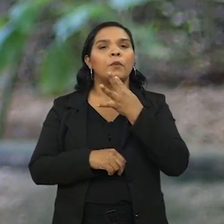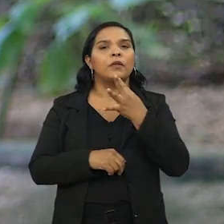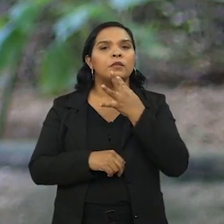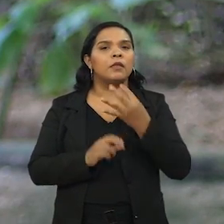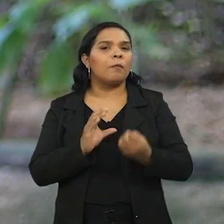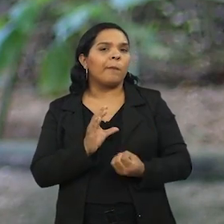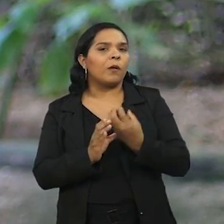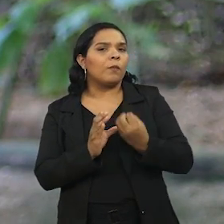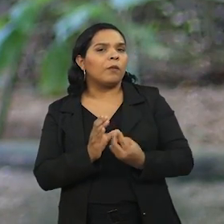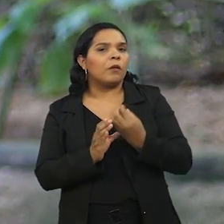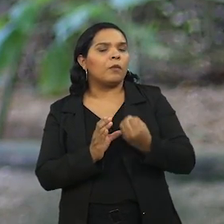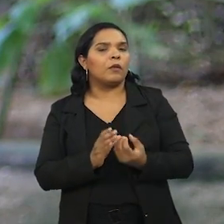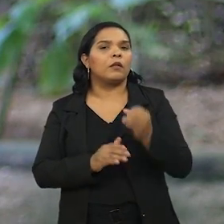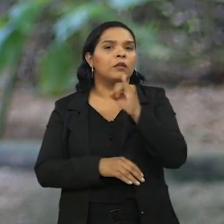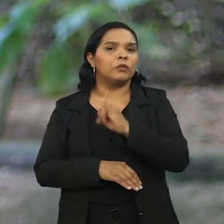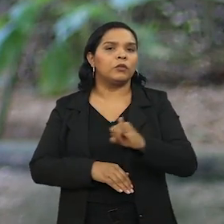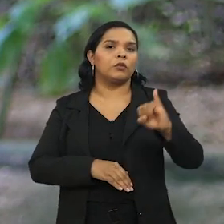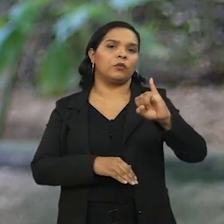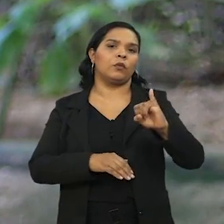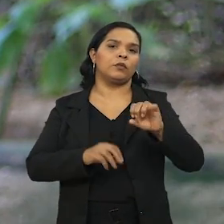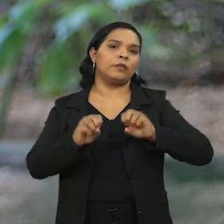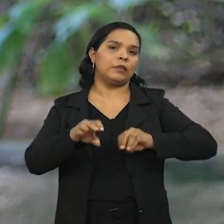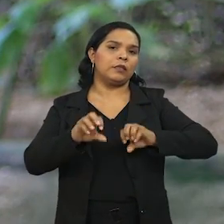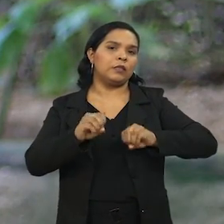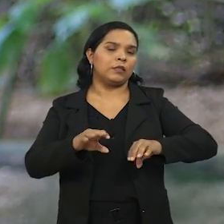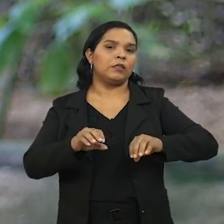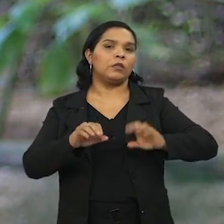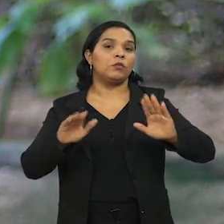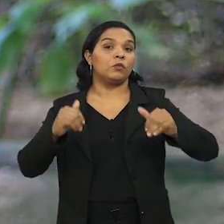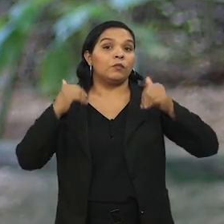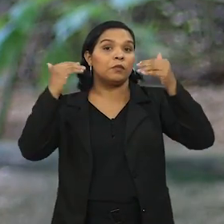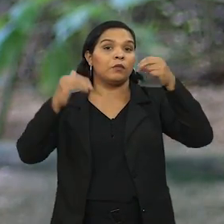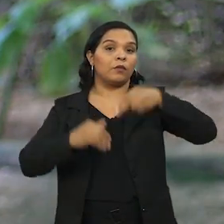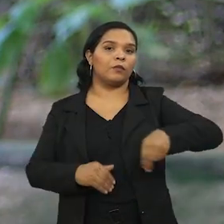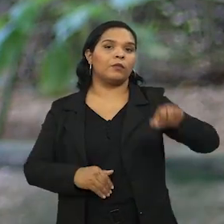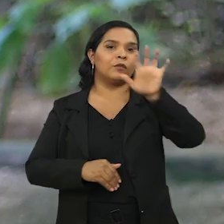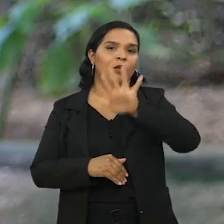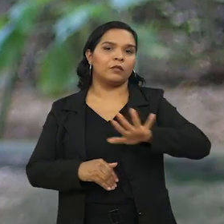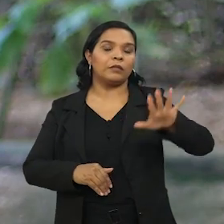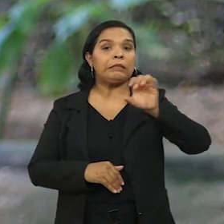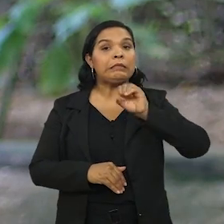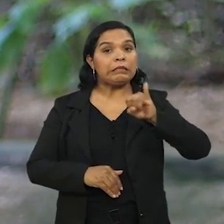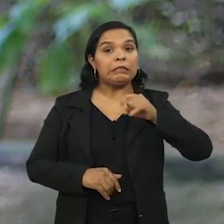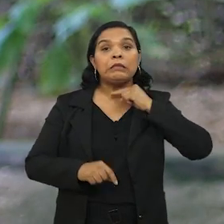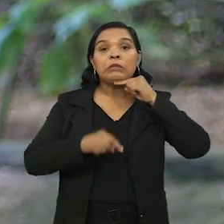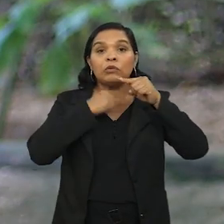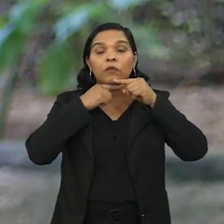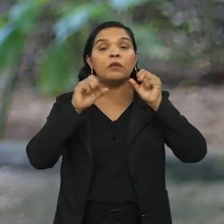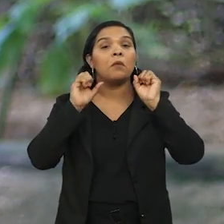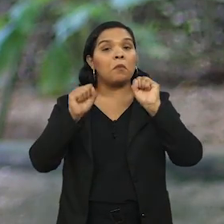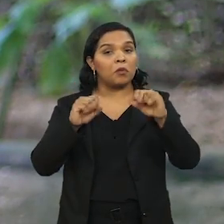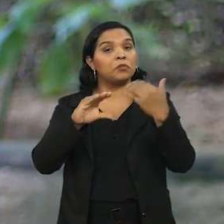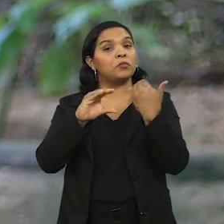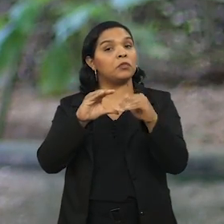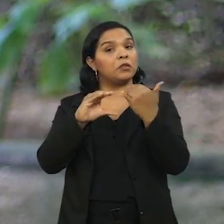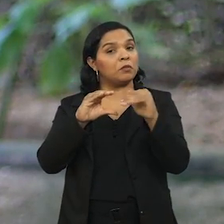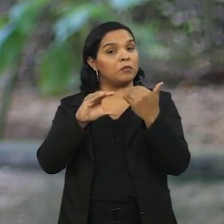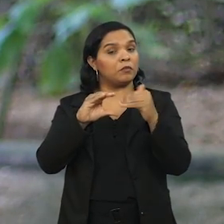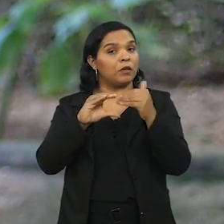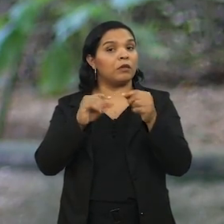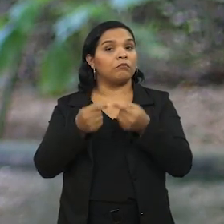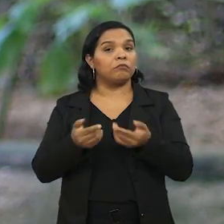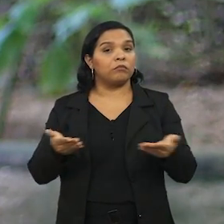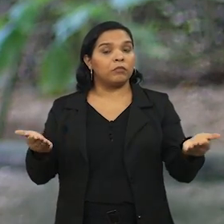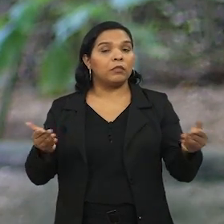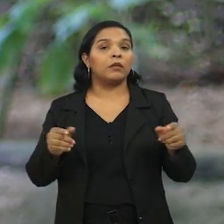gente conhecer o que tem sido produzido nas instituições públicas de ensino superior nordestinas. Caso tenha alguma dúvida, envie um e-mail para